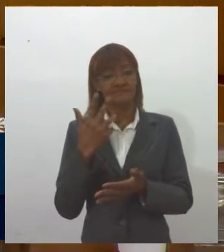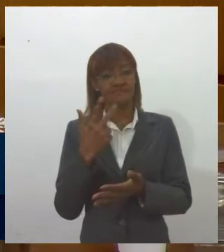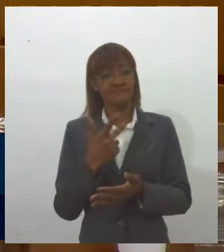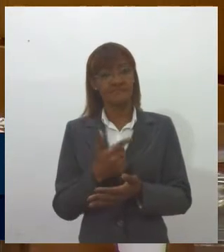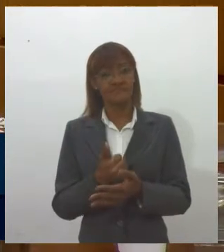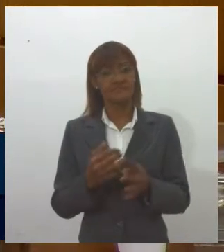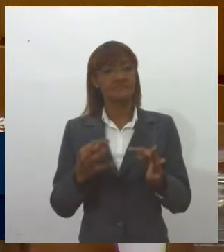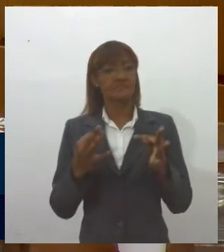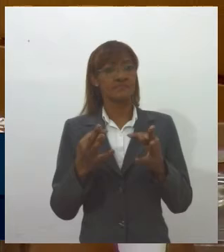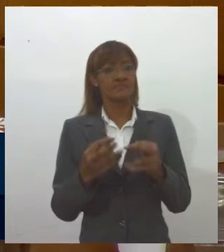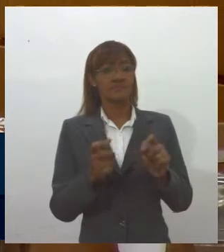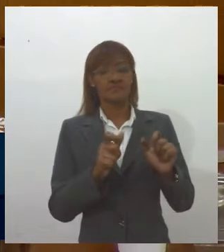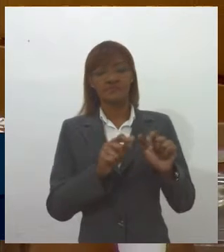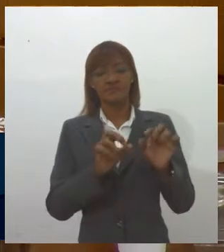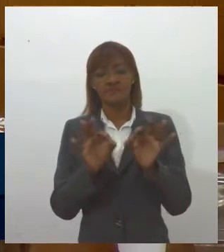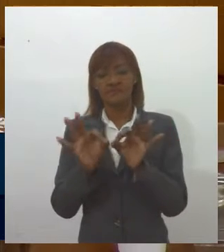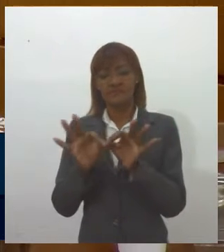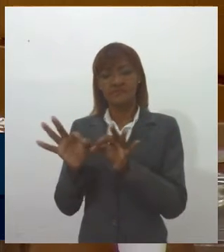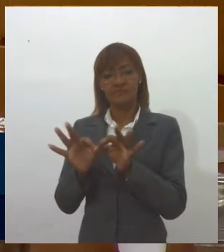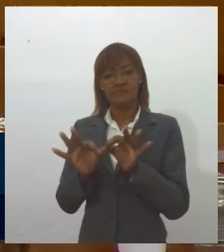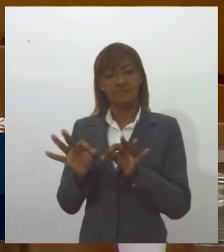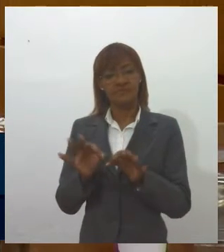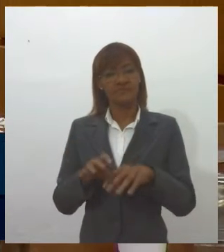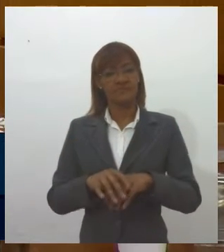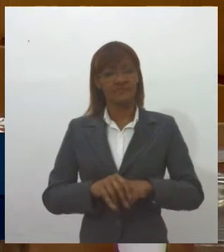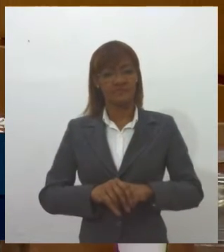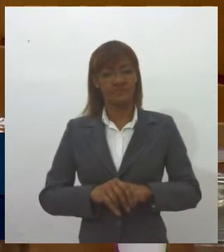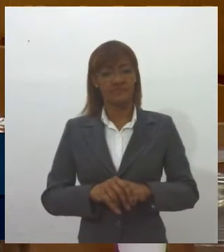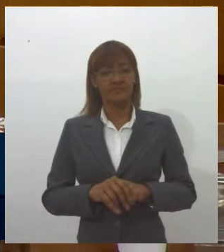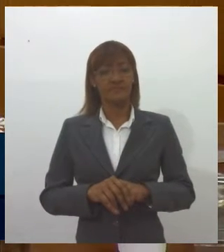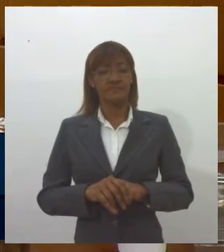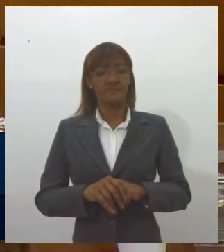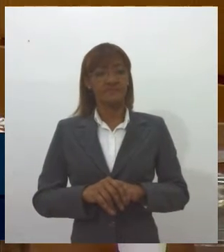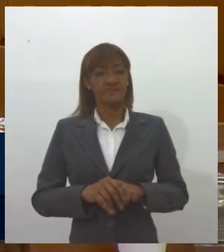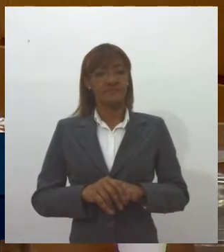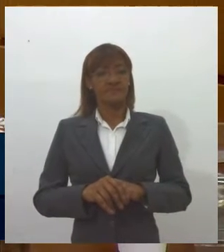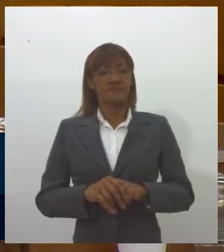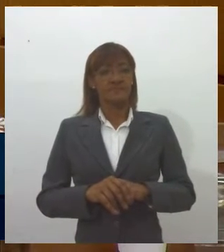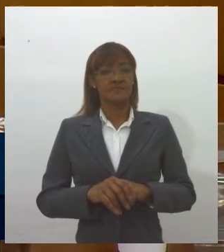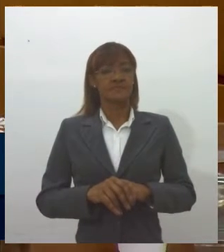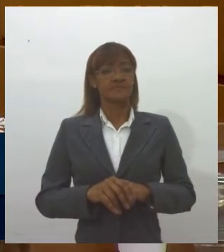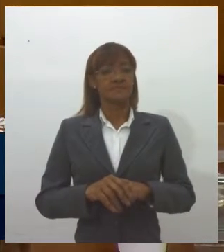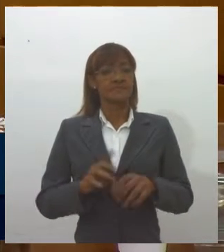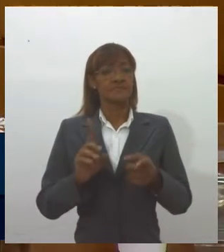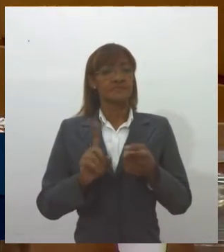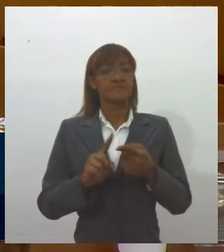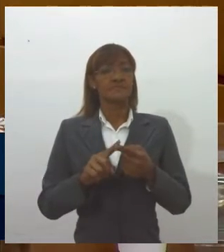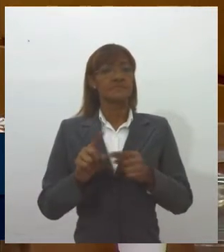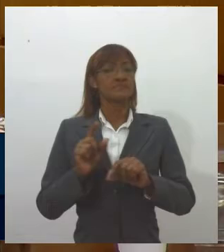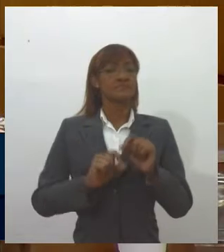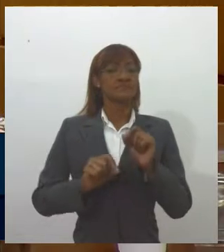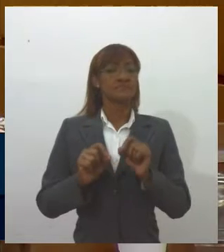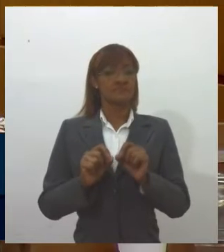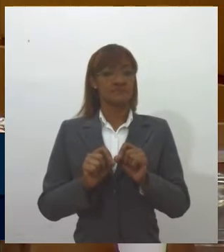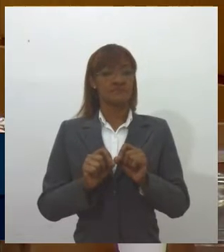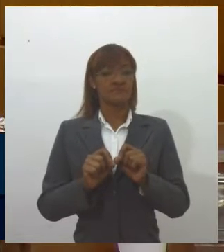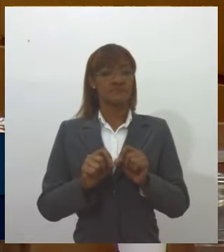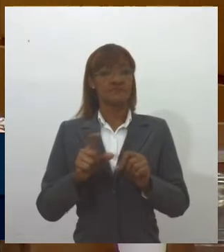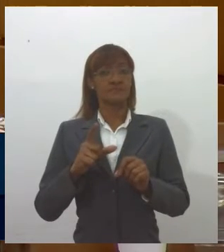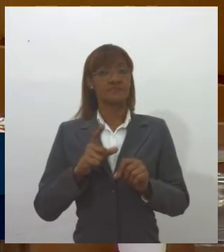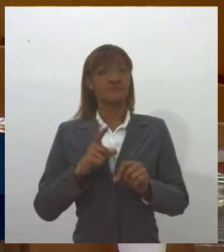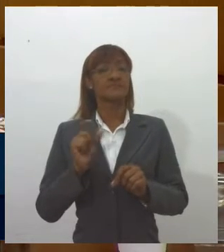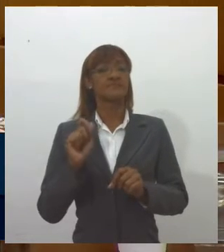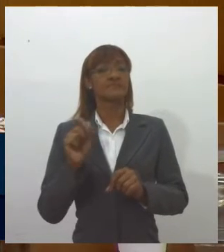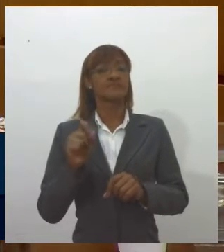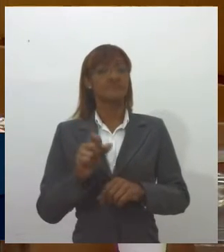de humanização dentro do ambiente, toda a parte, até na recepção, onde vai ser feita a triagem,